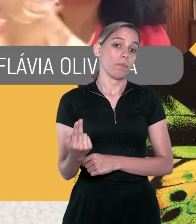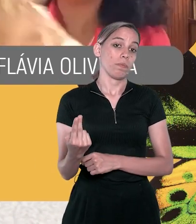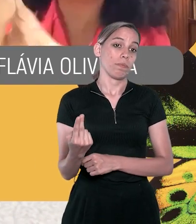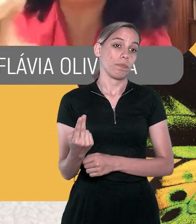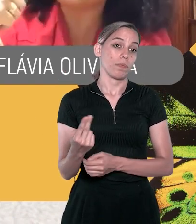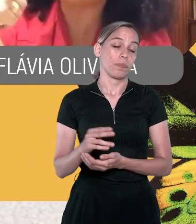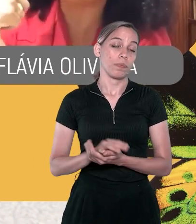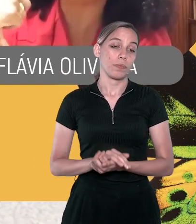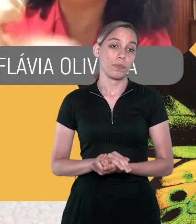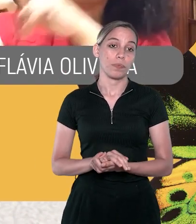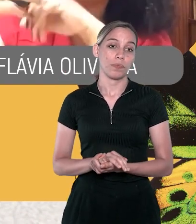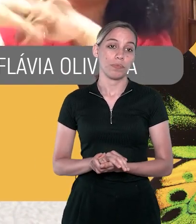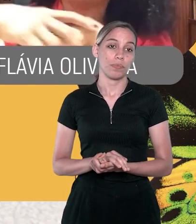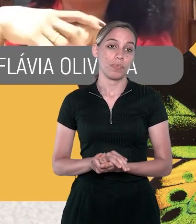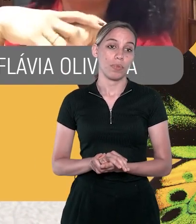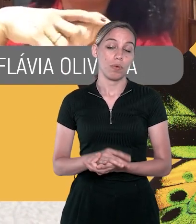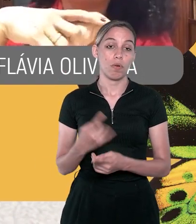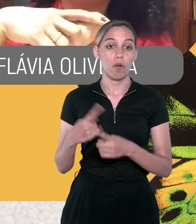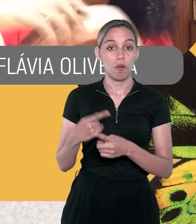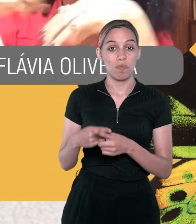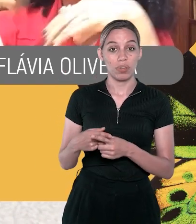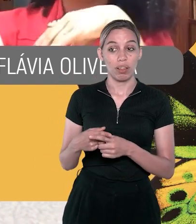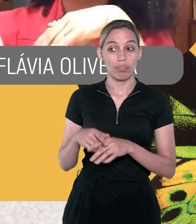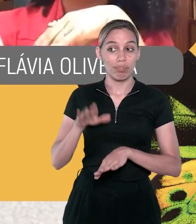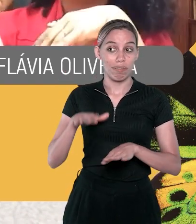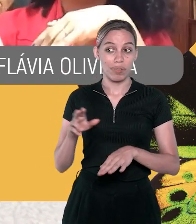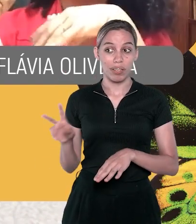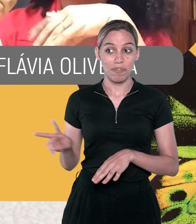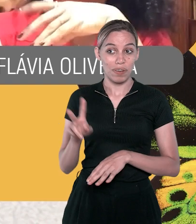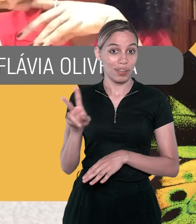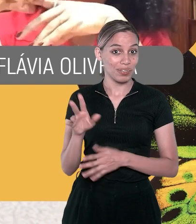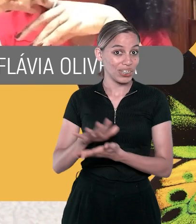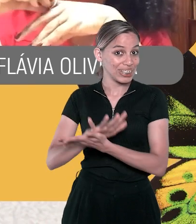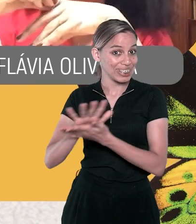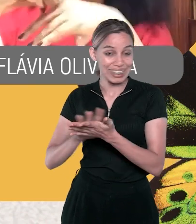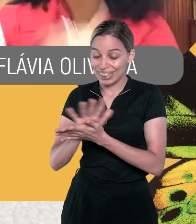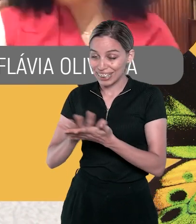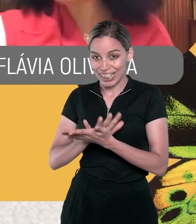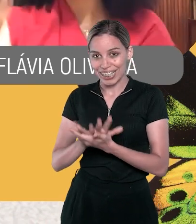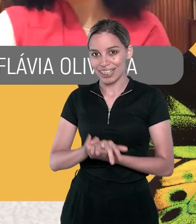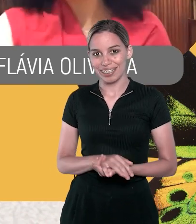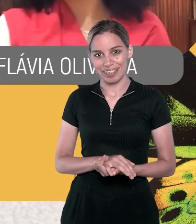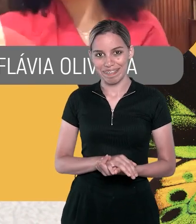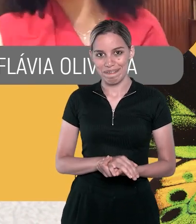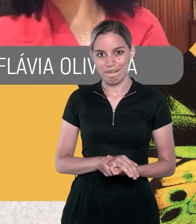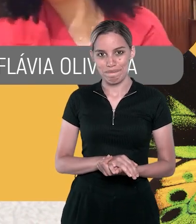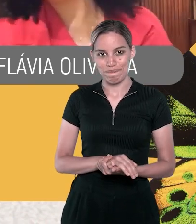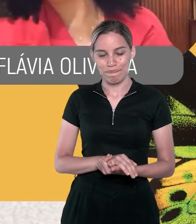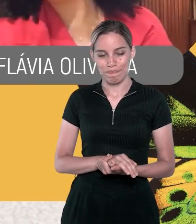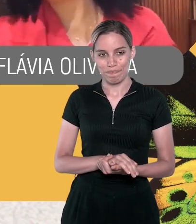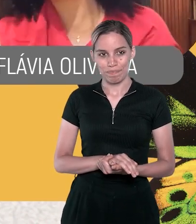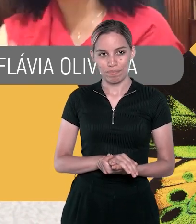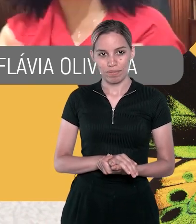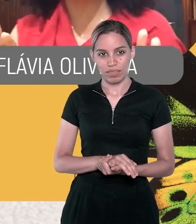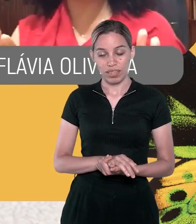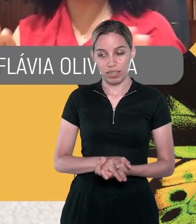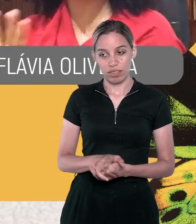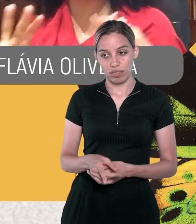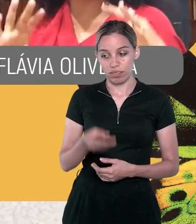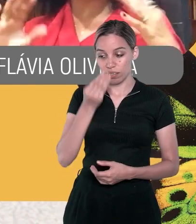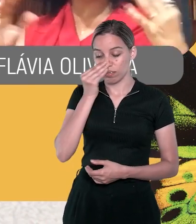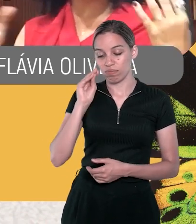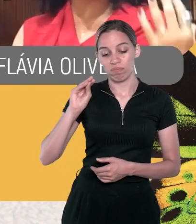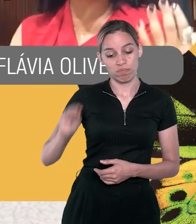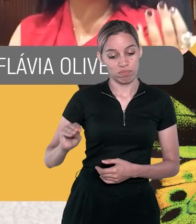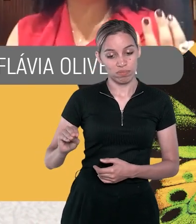e eu acho que talvez seja porque não valoriza. Não é uma No forma de entanto, depreciar, né? não, pois de depreciação, é arte de